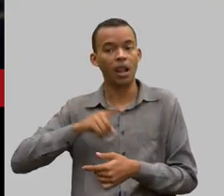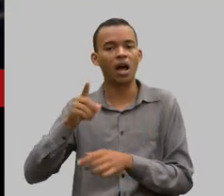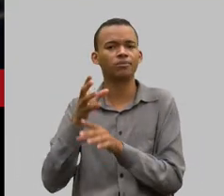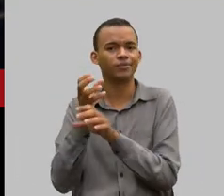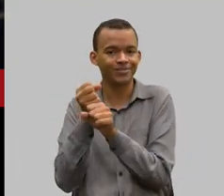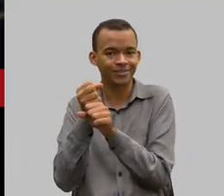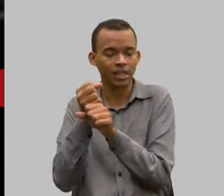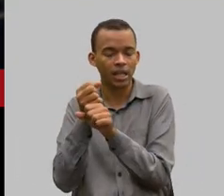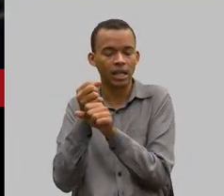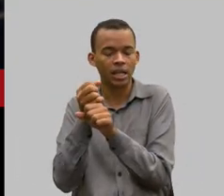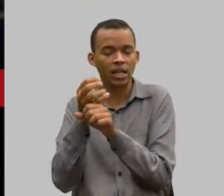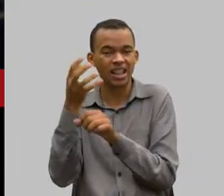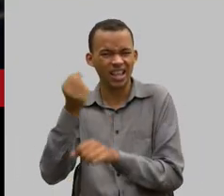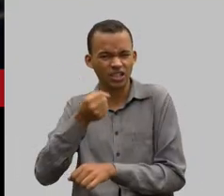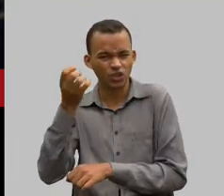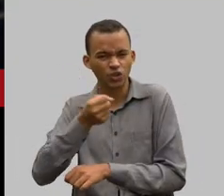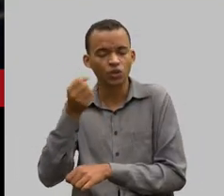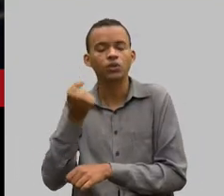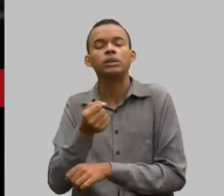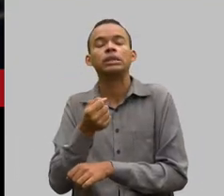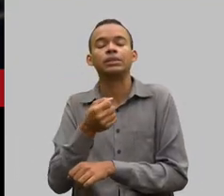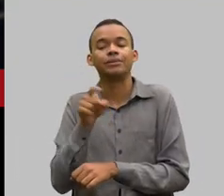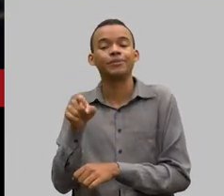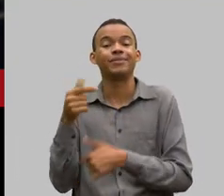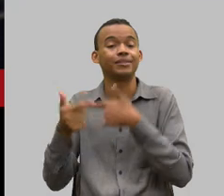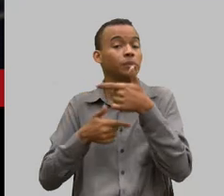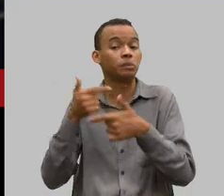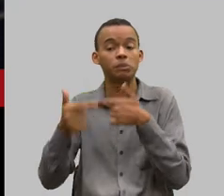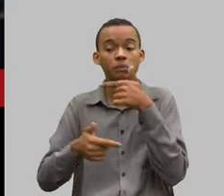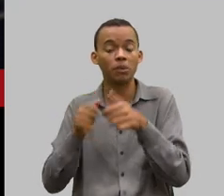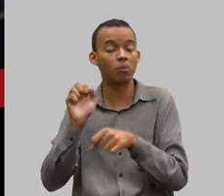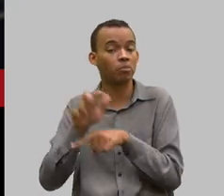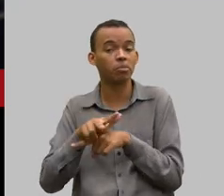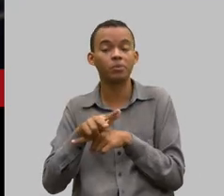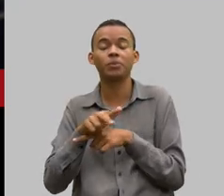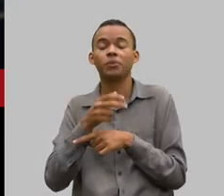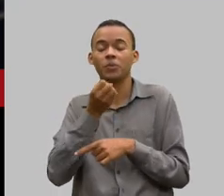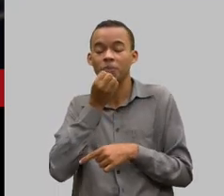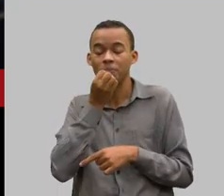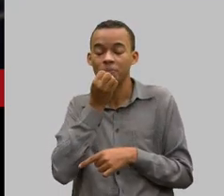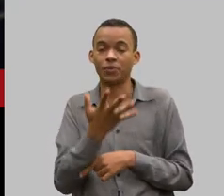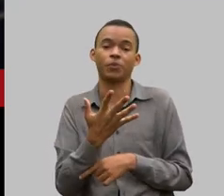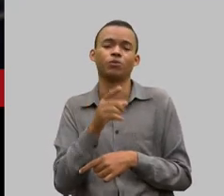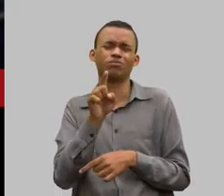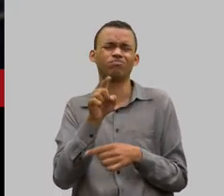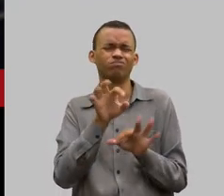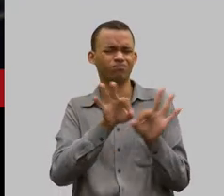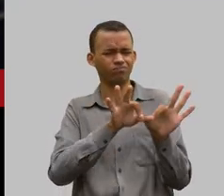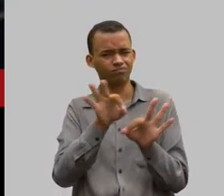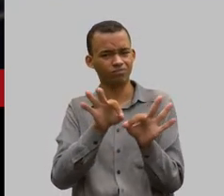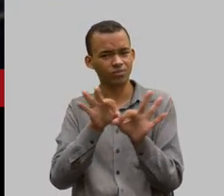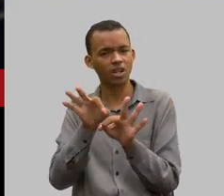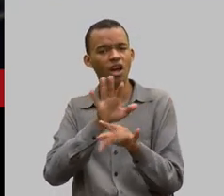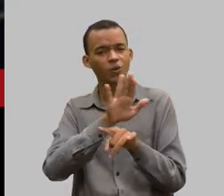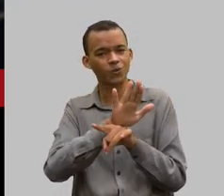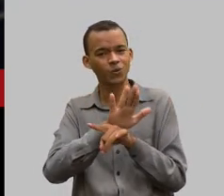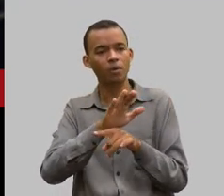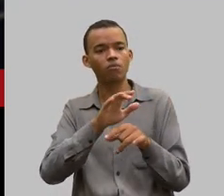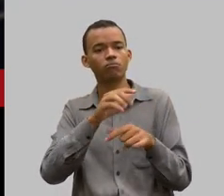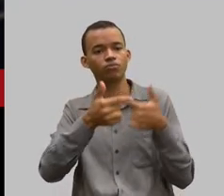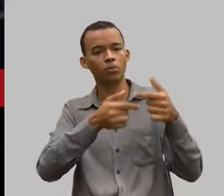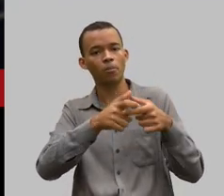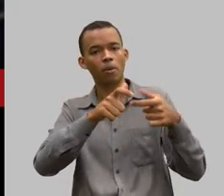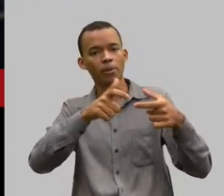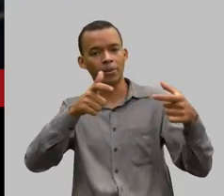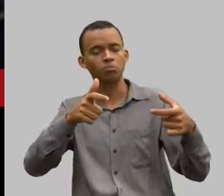geração de emprego é uma das pautas importantes que você vem desenvolvendo e vamos depois sentar